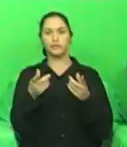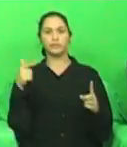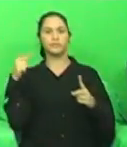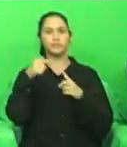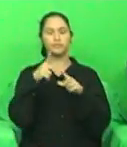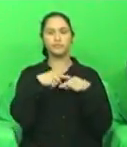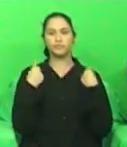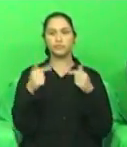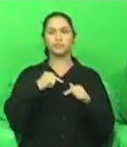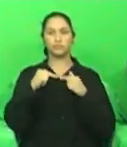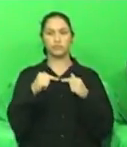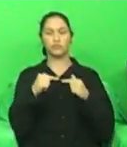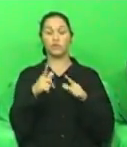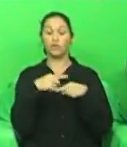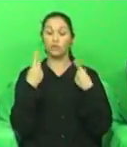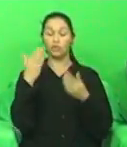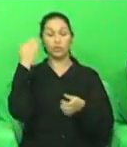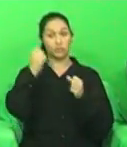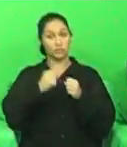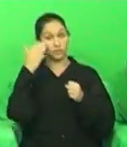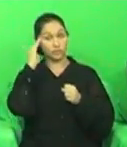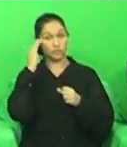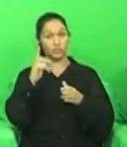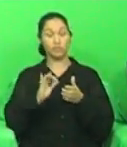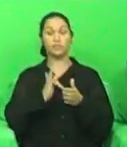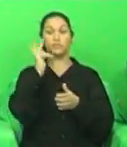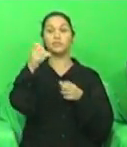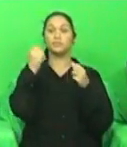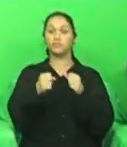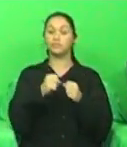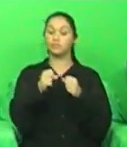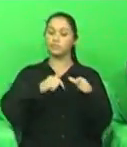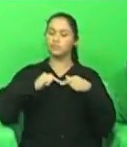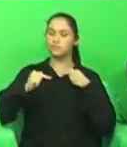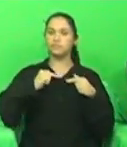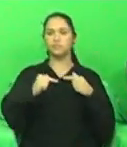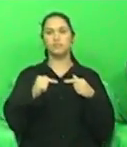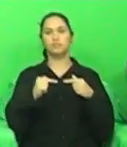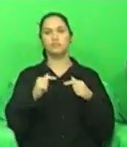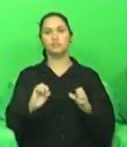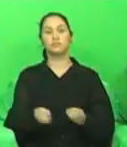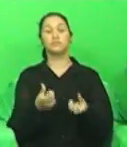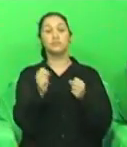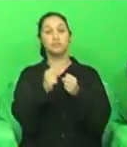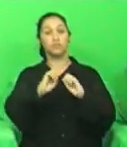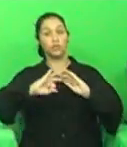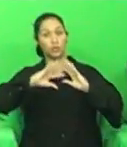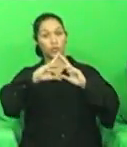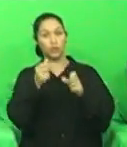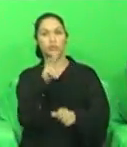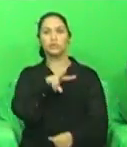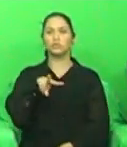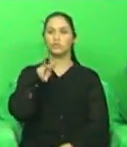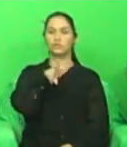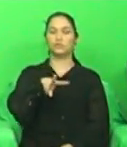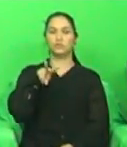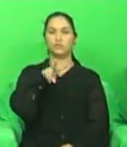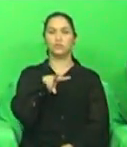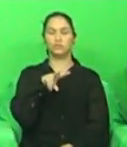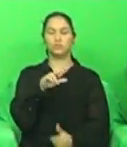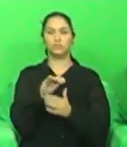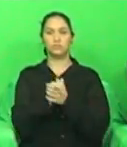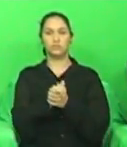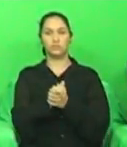esse debate provocar essa discussão e fazer com que todos os meus pares e se tenha presente